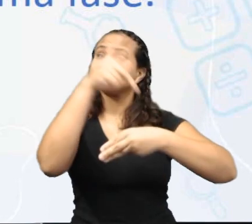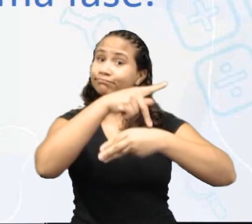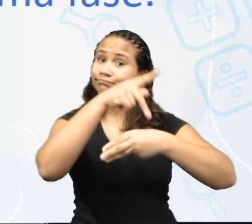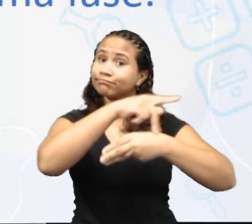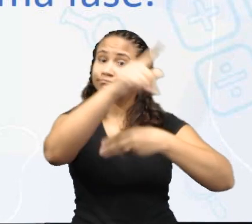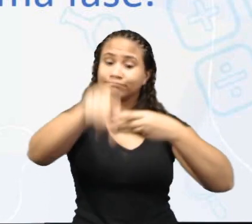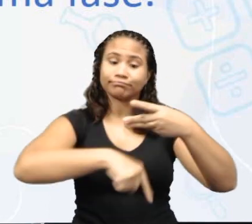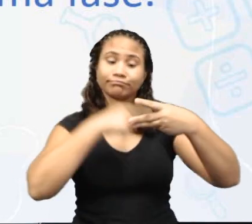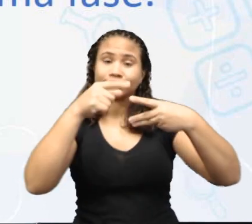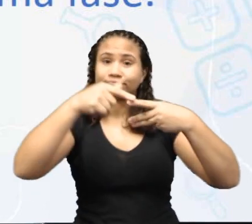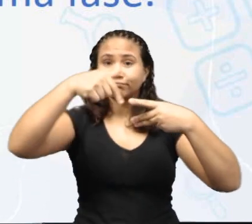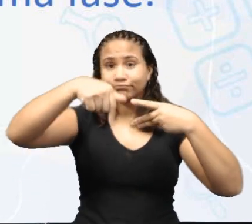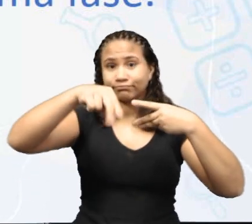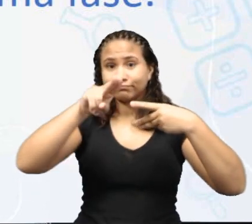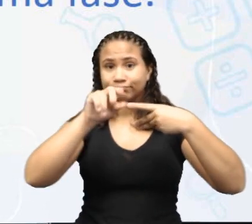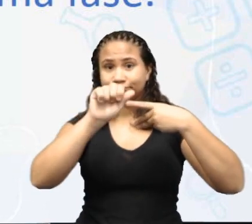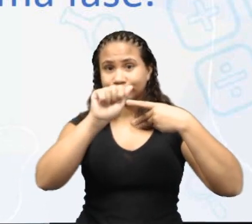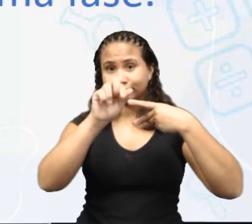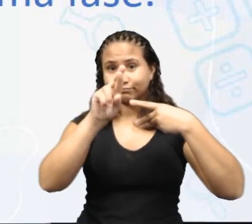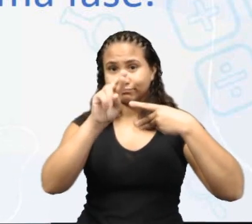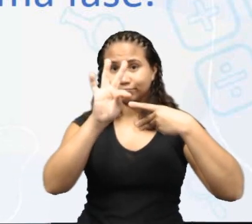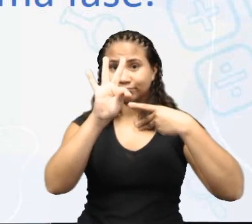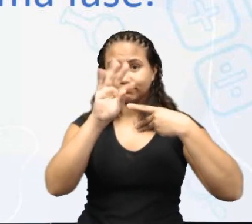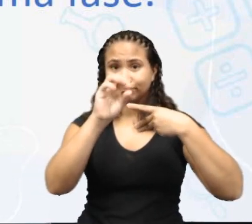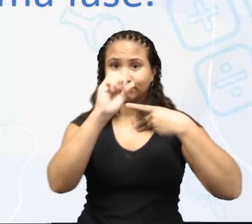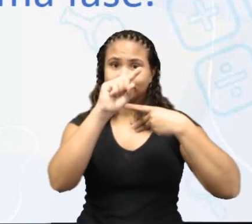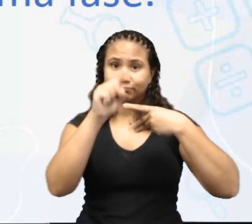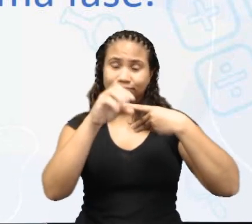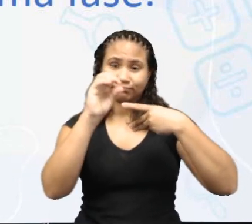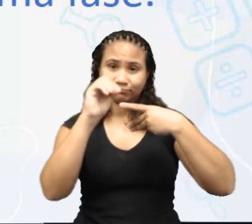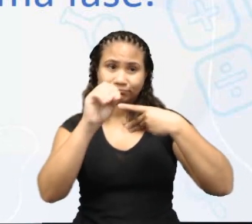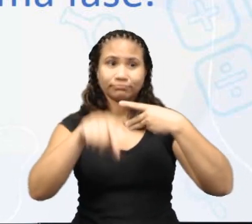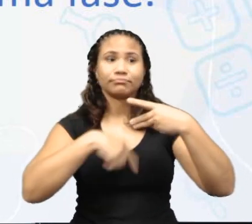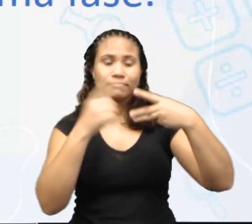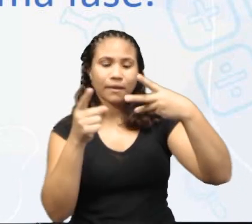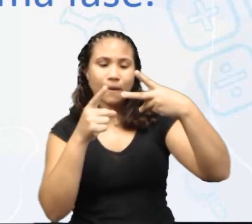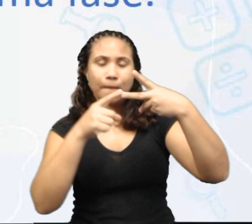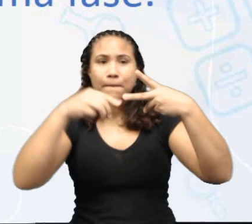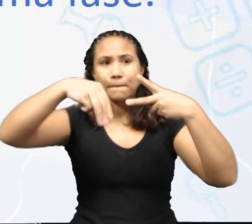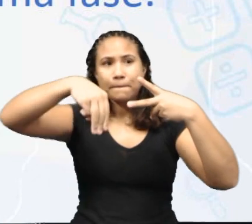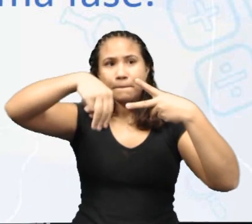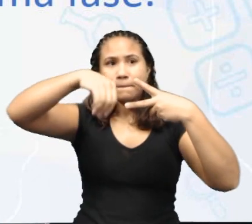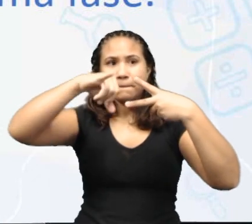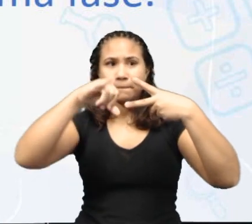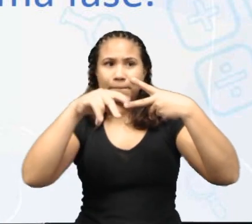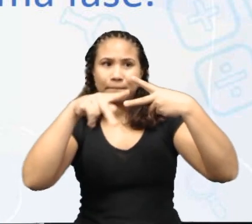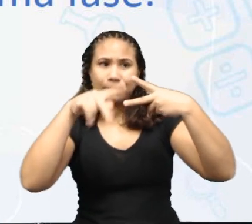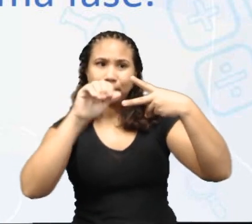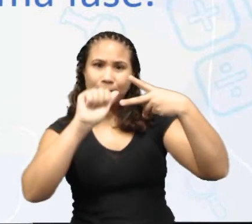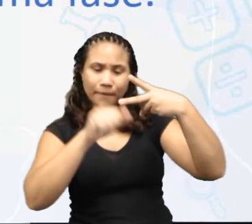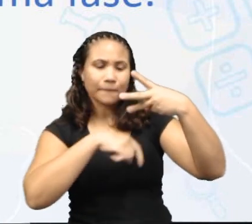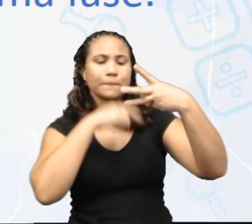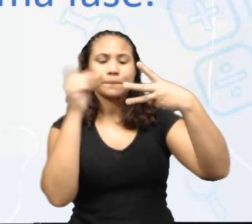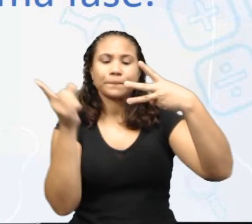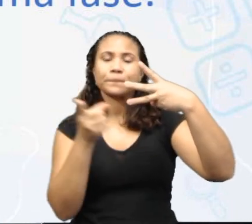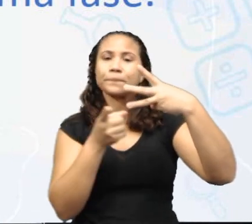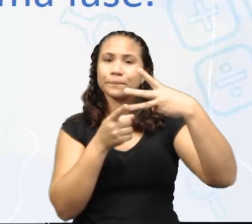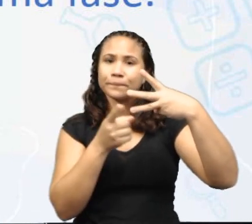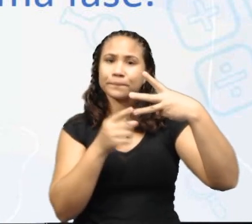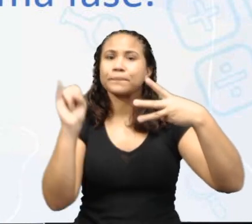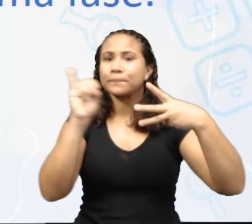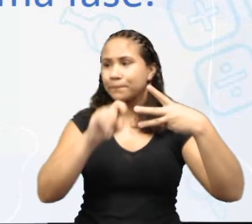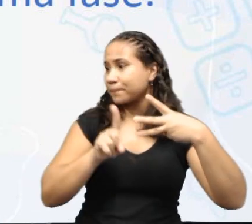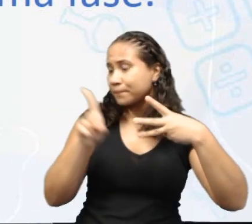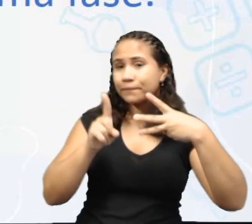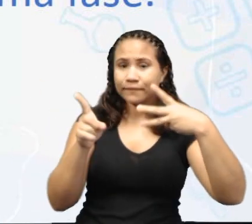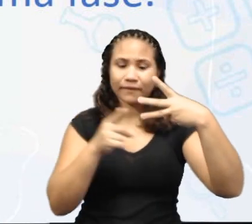O quartzo é a parte mais branca, a gente pode ver uma imagem aí abaixo. A mica é a parte mais escura, tem uma outra imagem